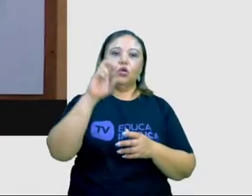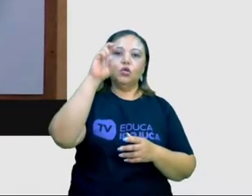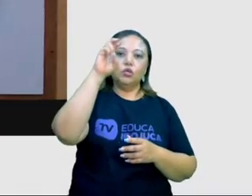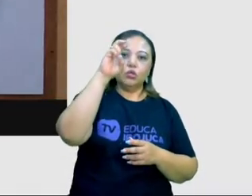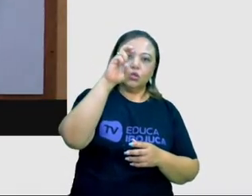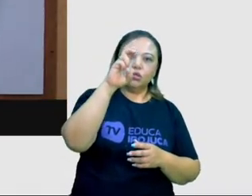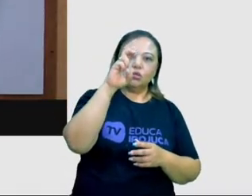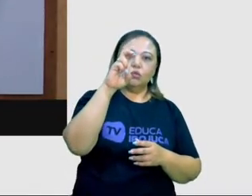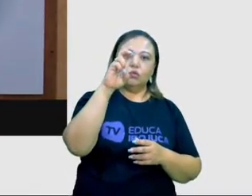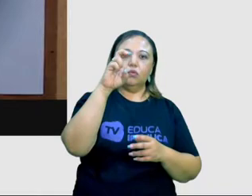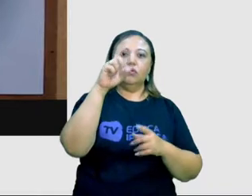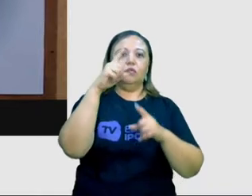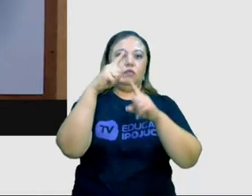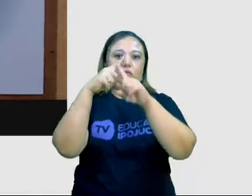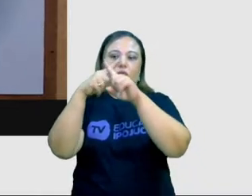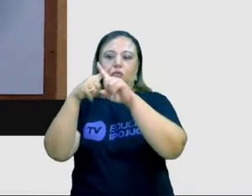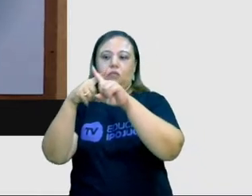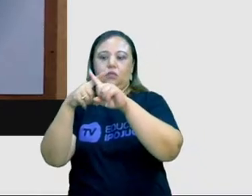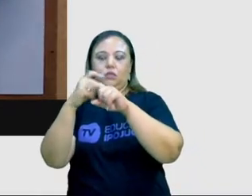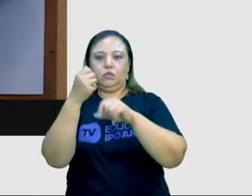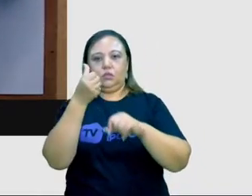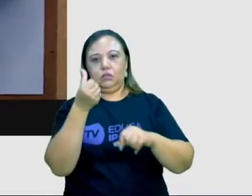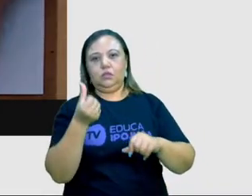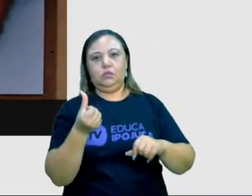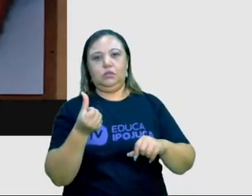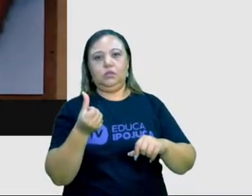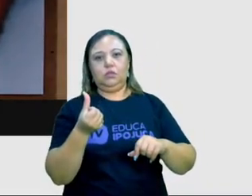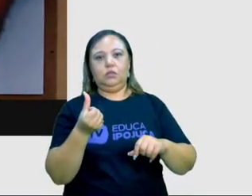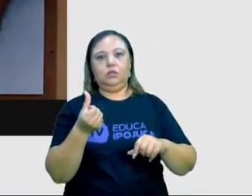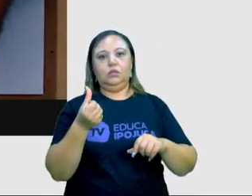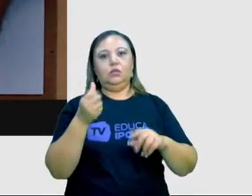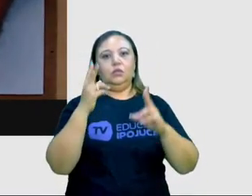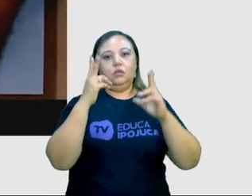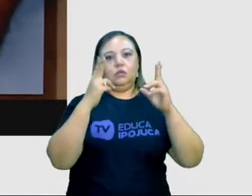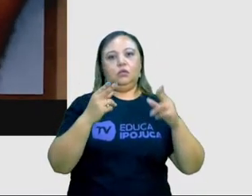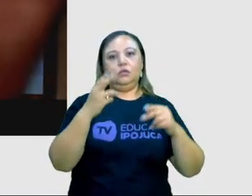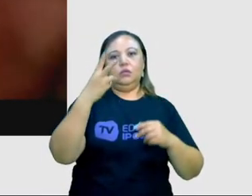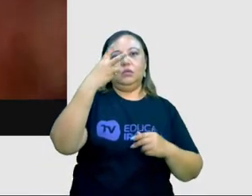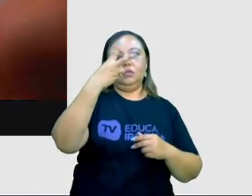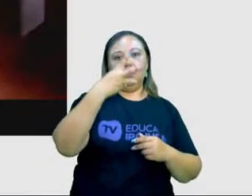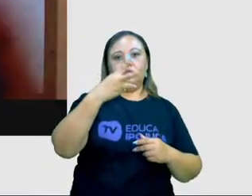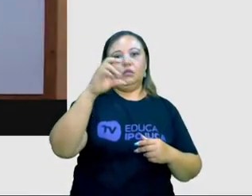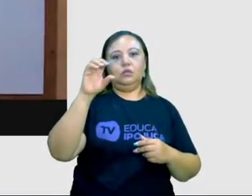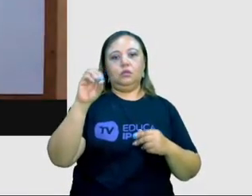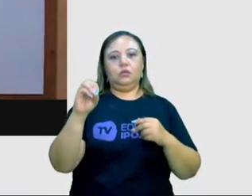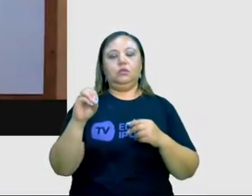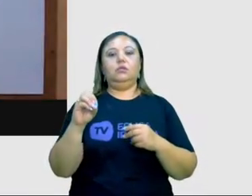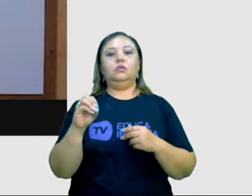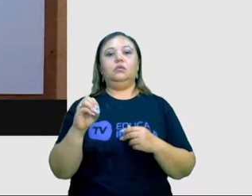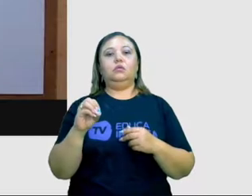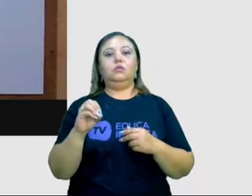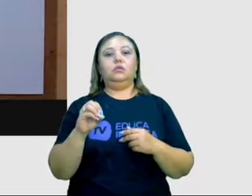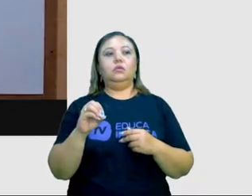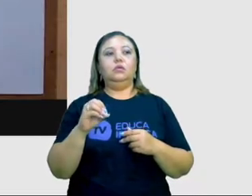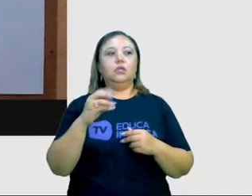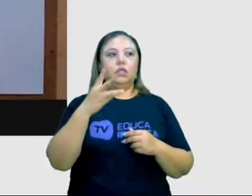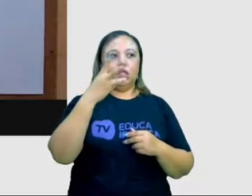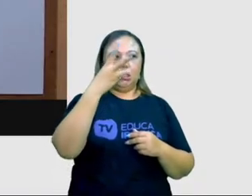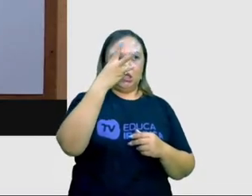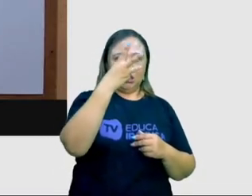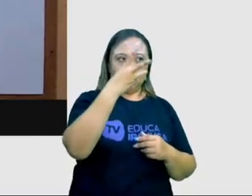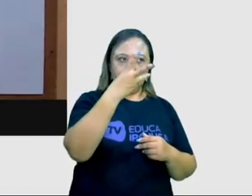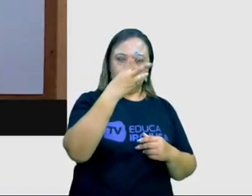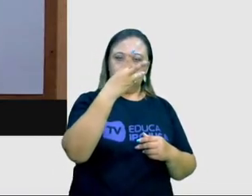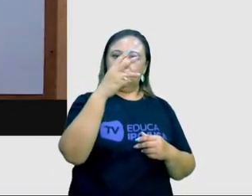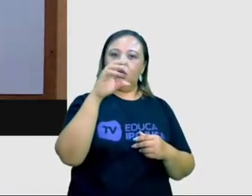5 vezes 6 é igual a 30. A gente pode dizer que 30 dividido